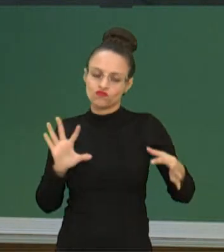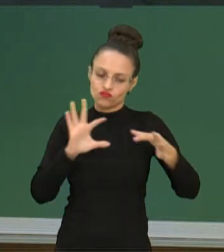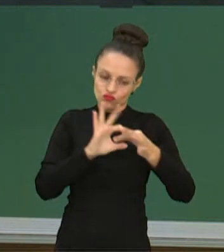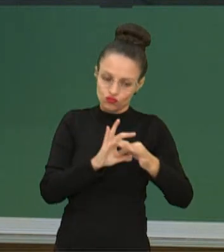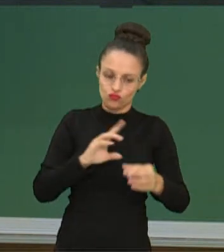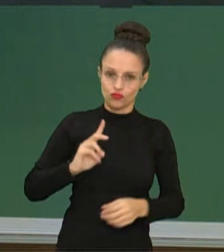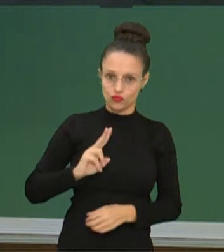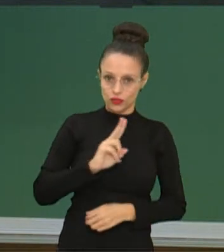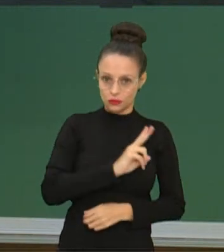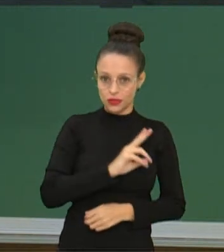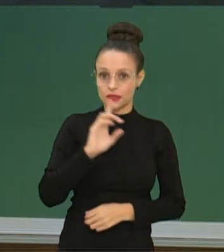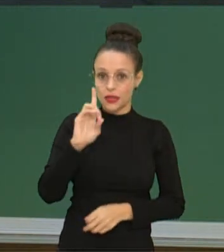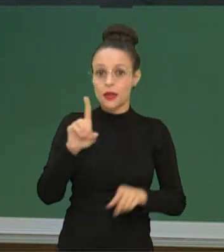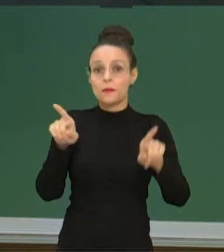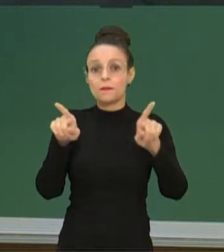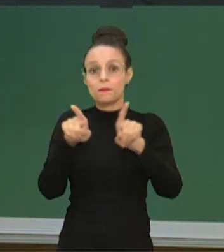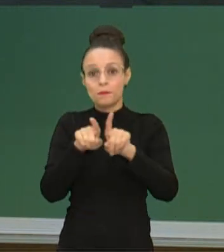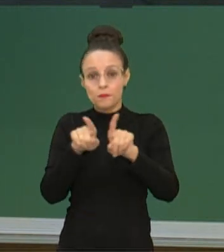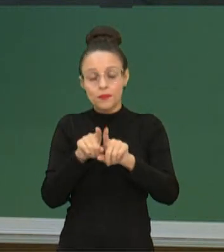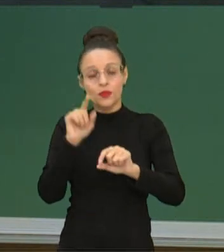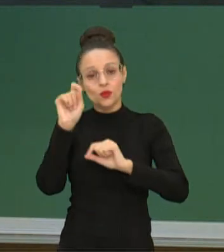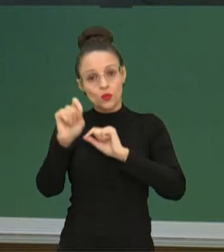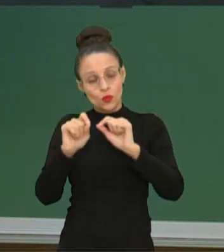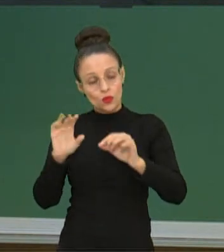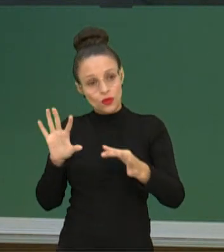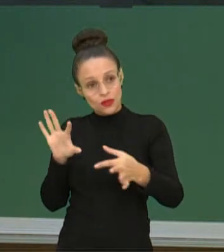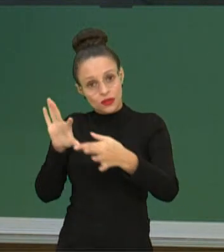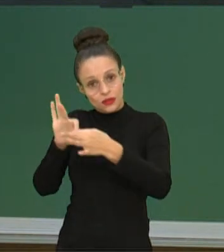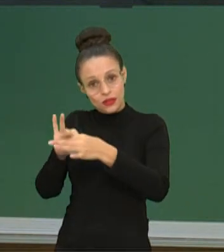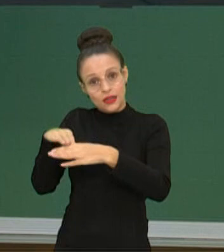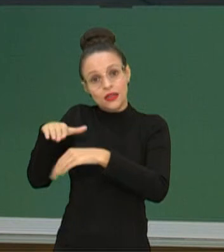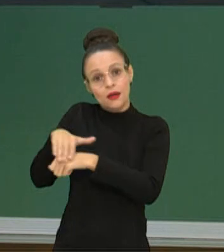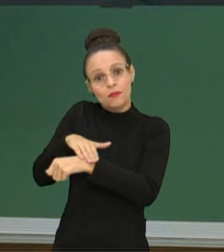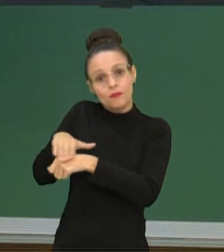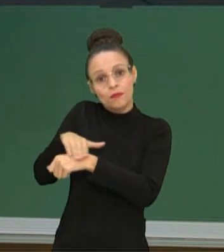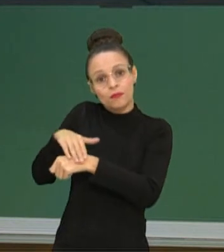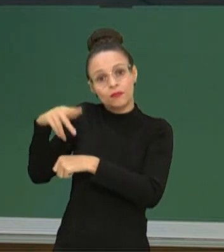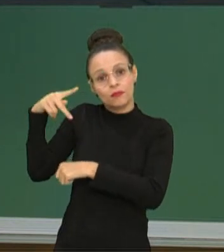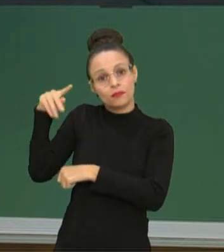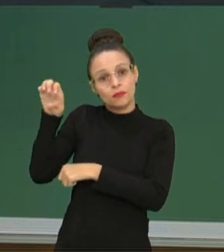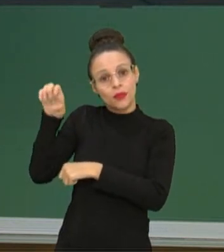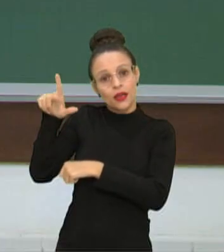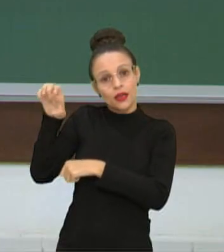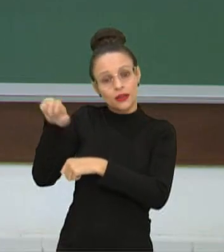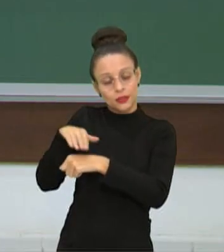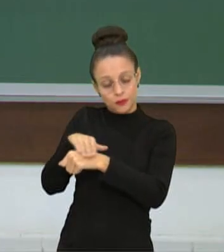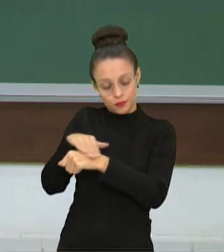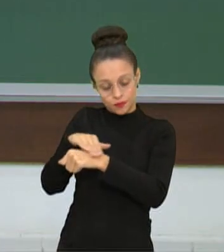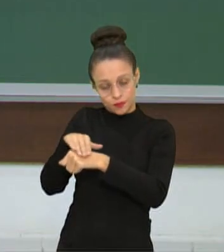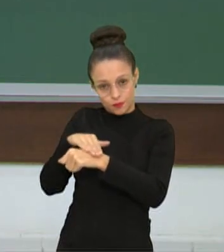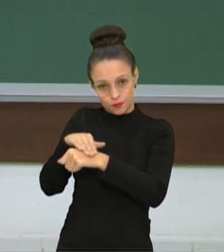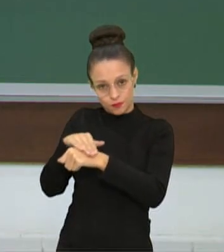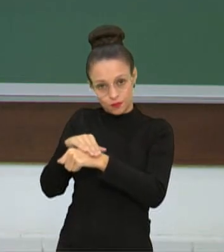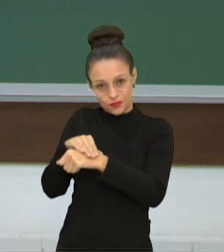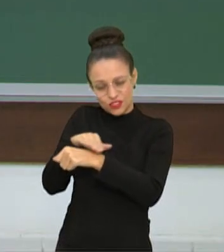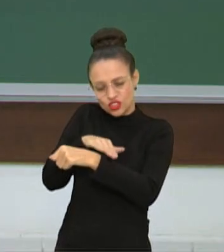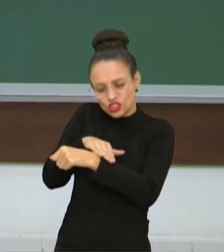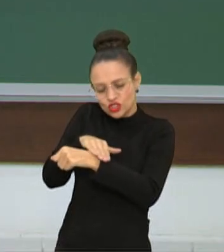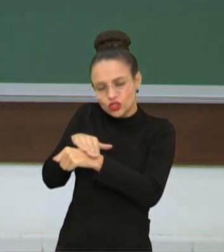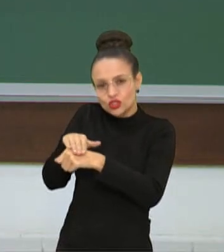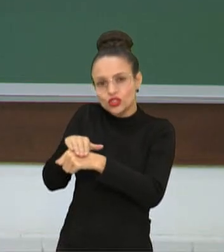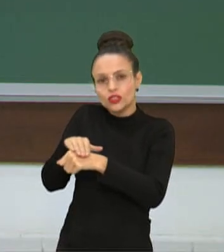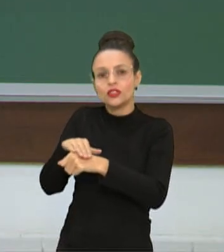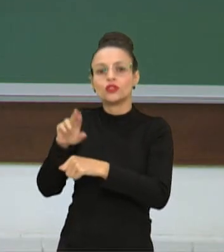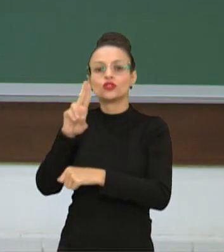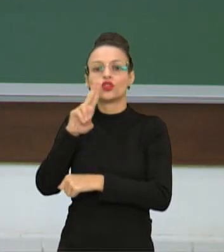né? Mas ela tá ligada também à nossa pele, à produção de uma fibra que nós